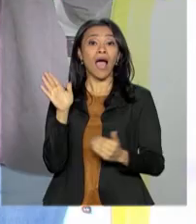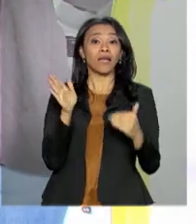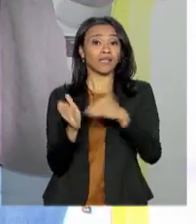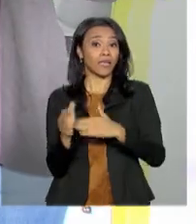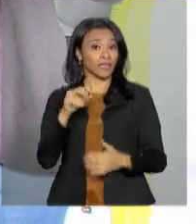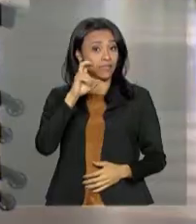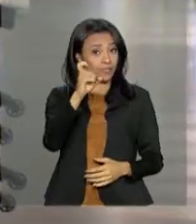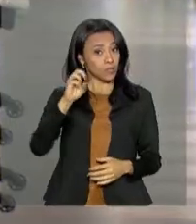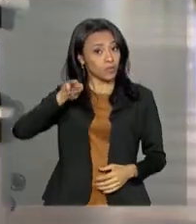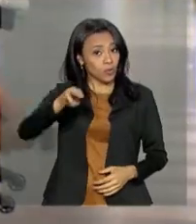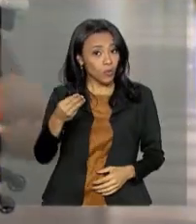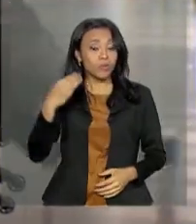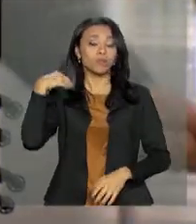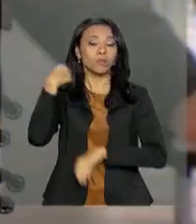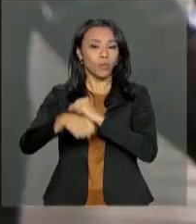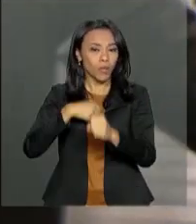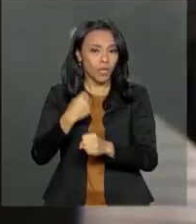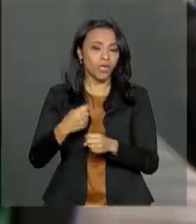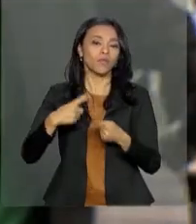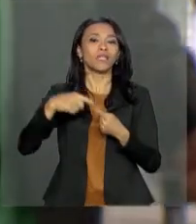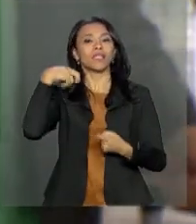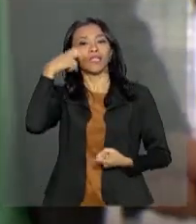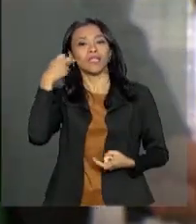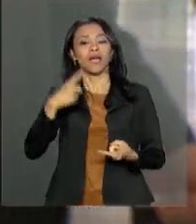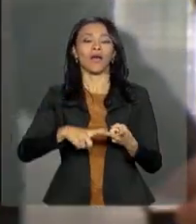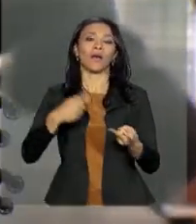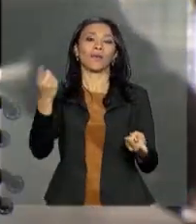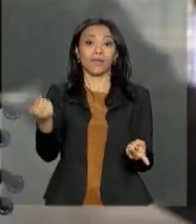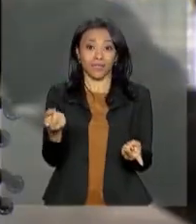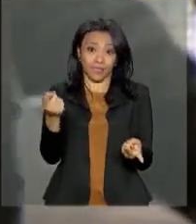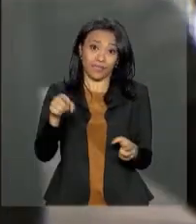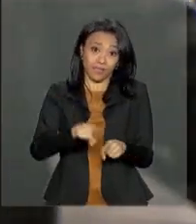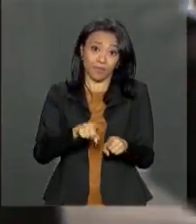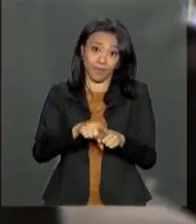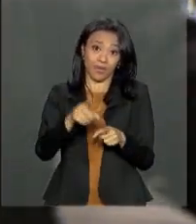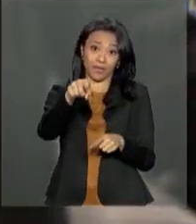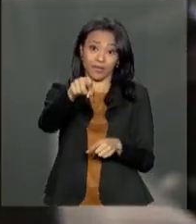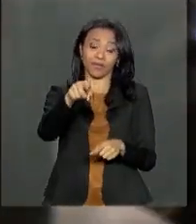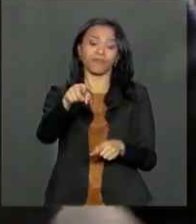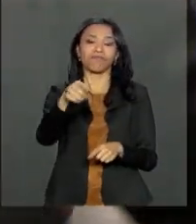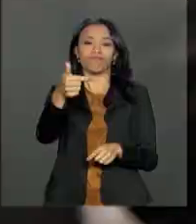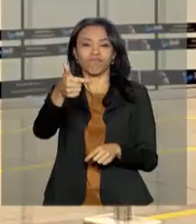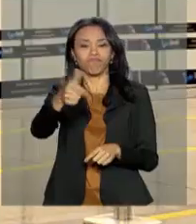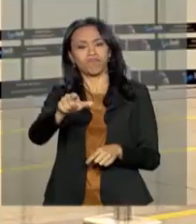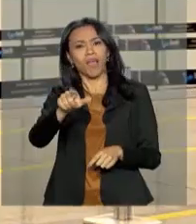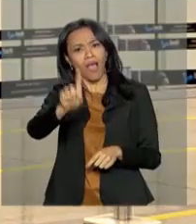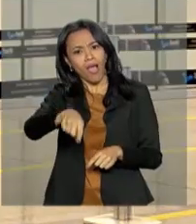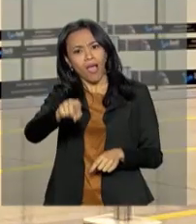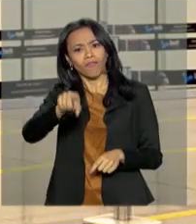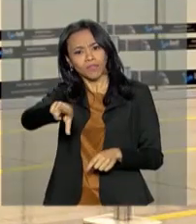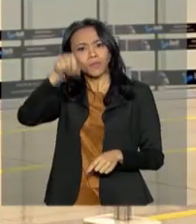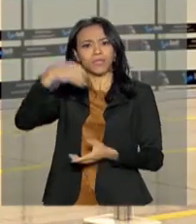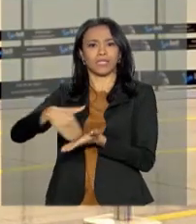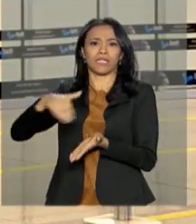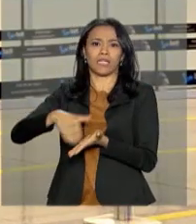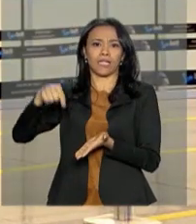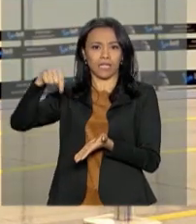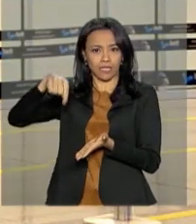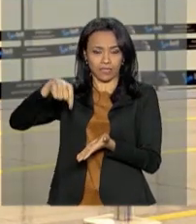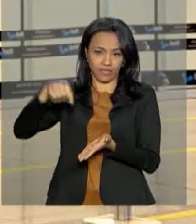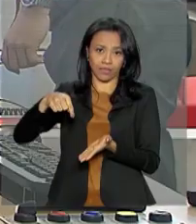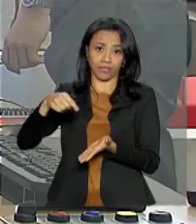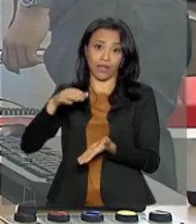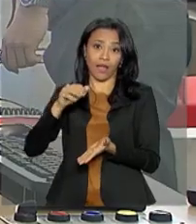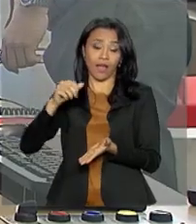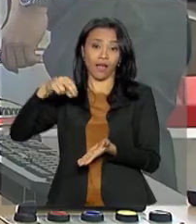por ano natal e manaus dividiram os prémios aeroporto mais brasil 2018 da secretaria nacional de aviação civil